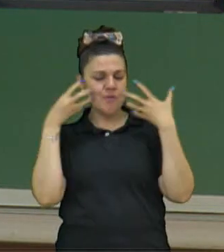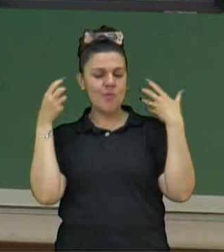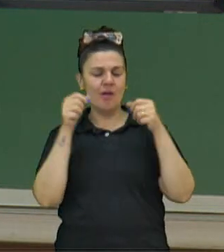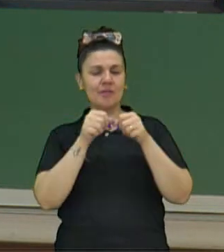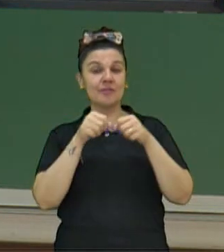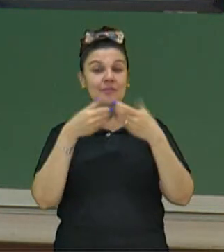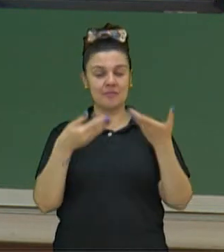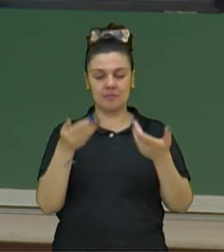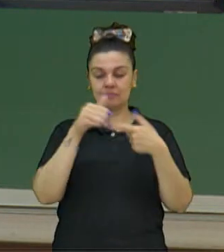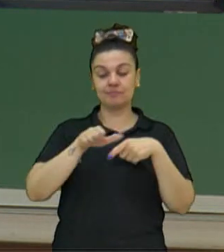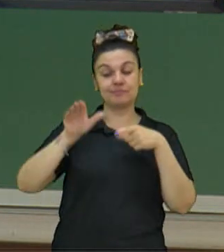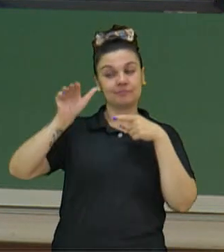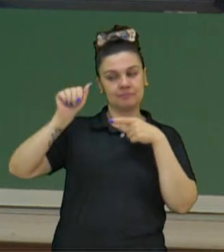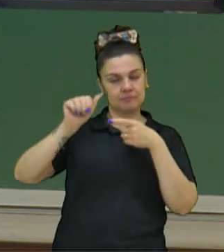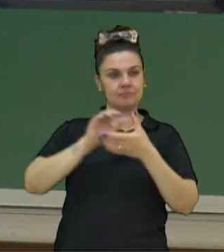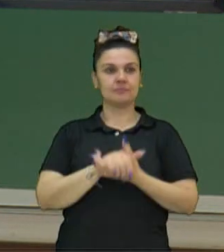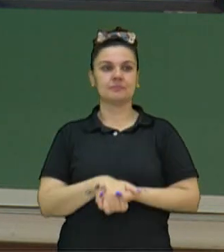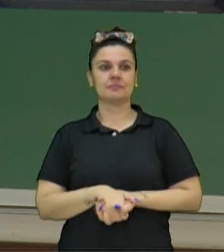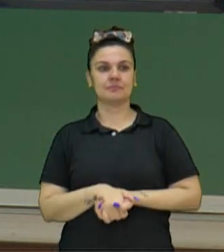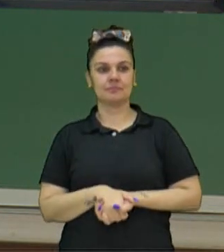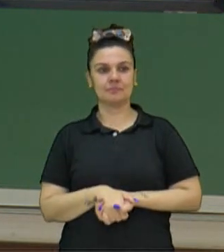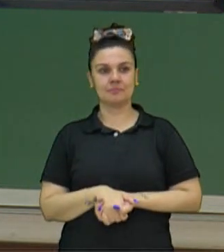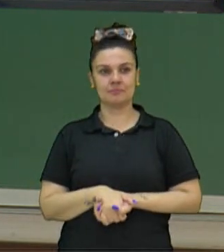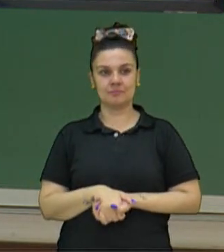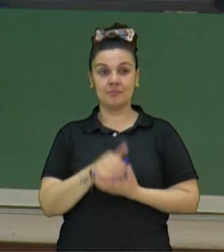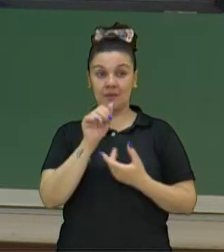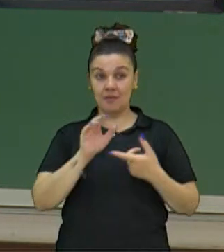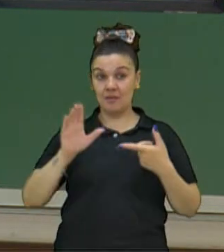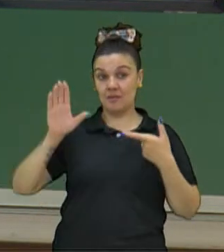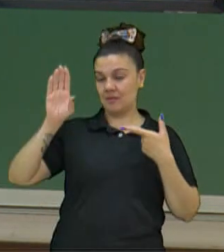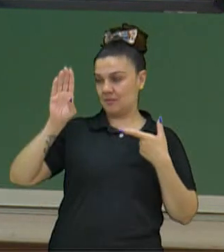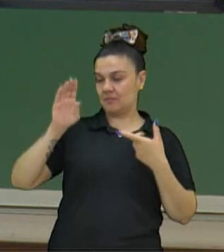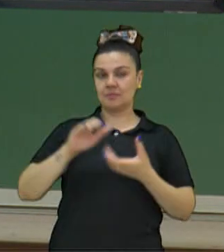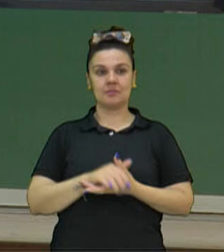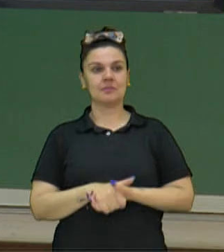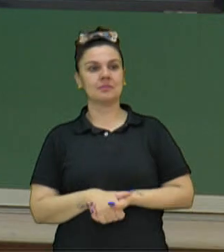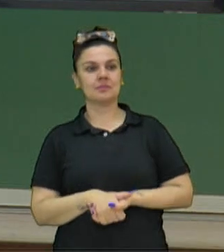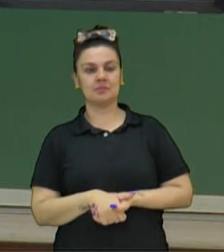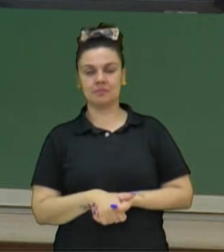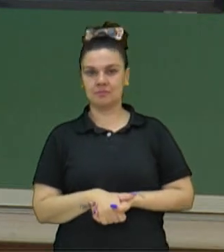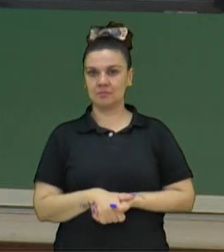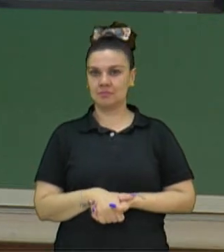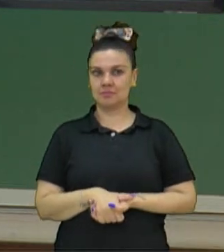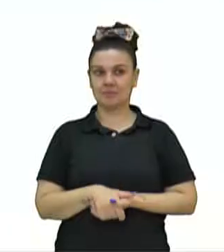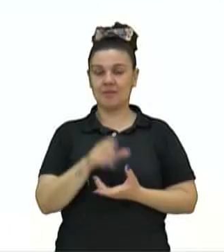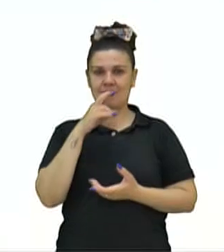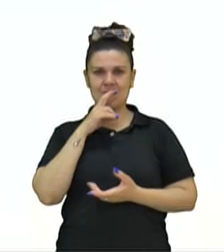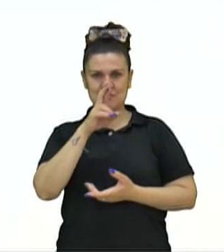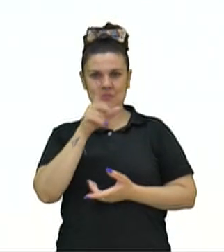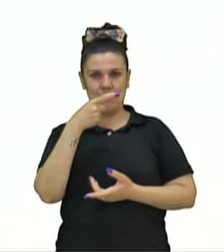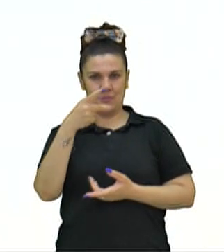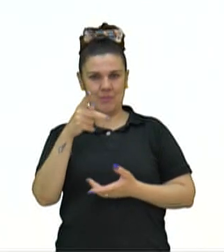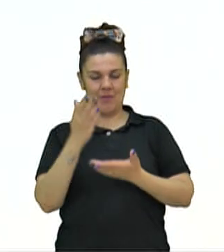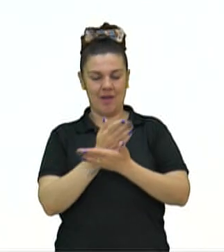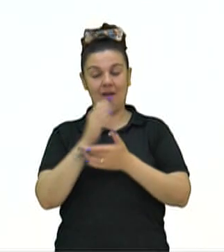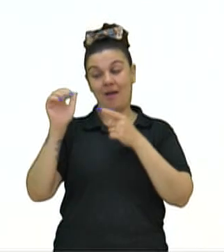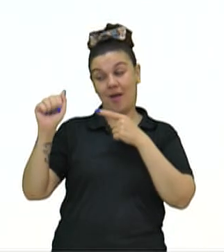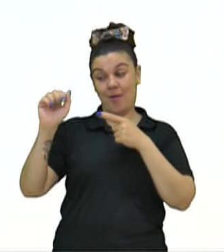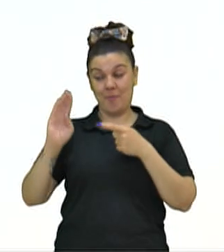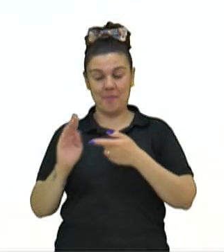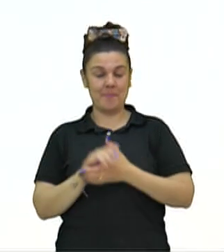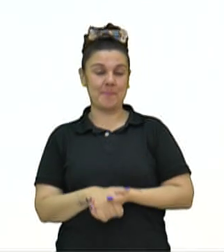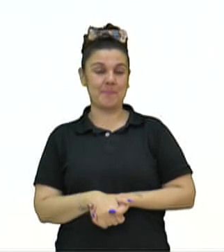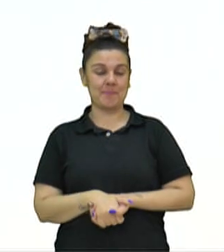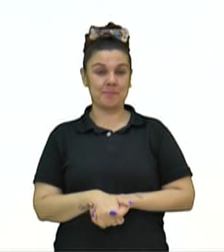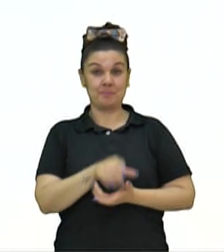fez? Letra A, scratched the record, ou B, didn't eat lasagna? Responde aí no teu caderno, letra A ou